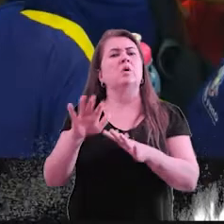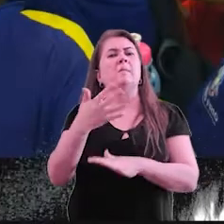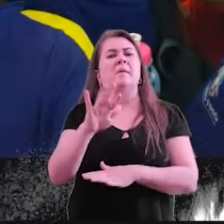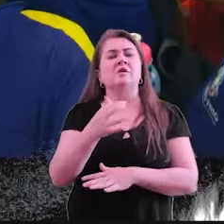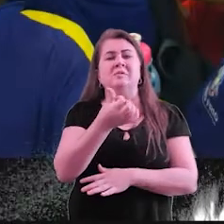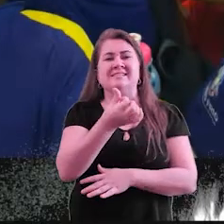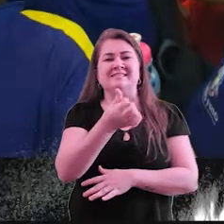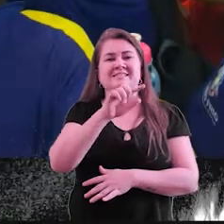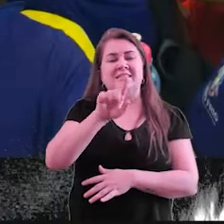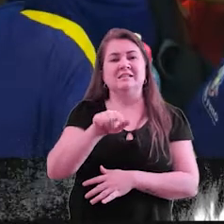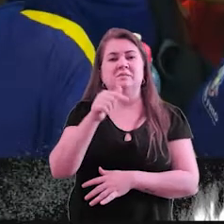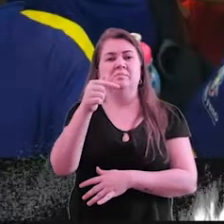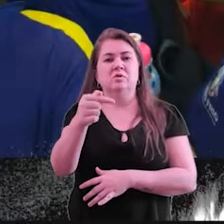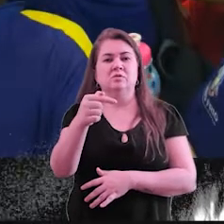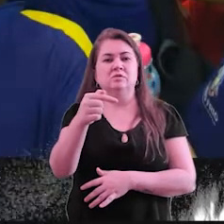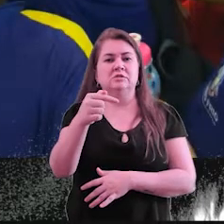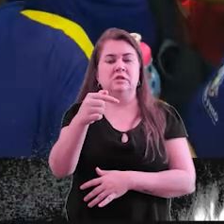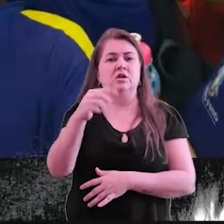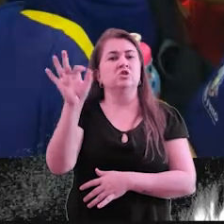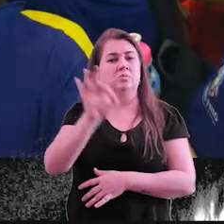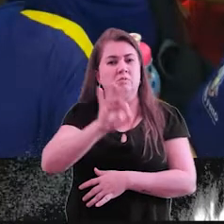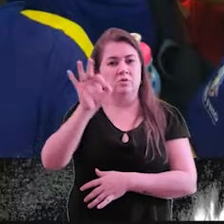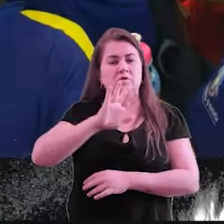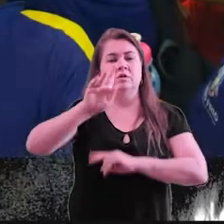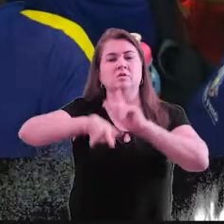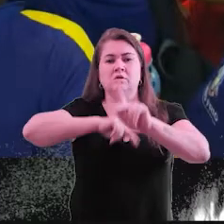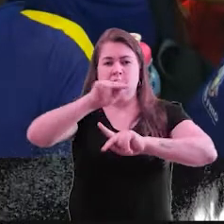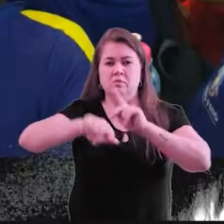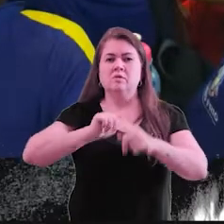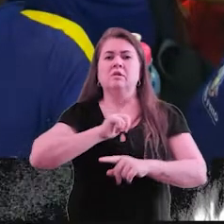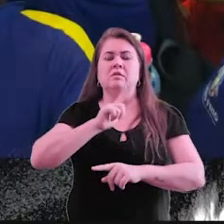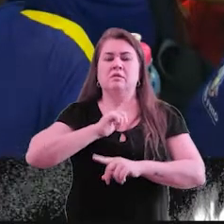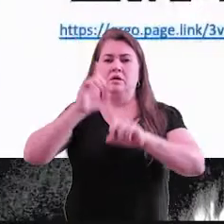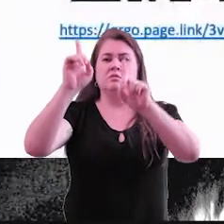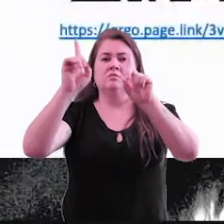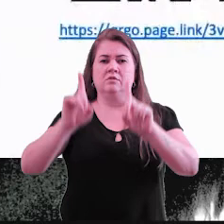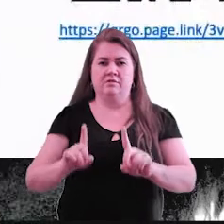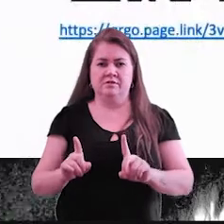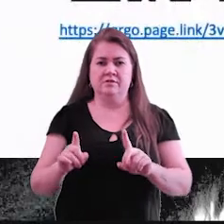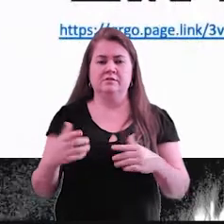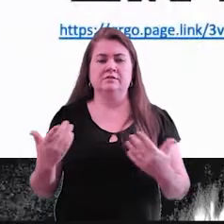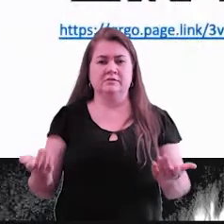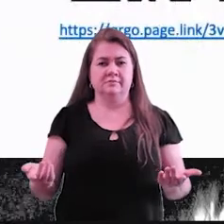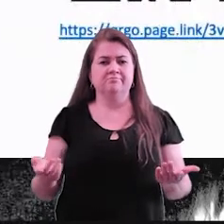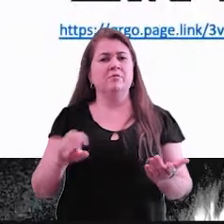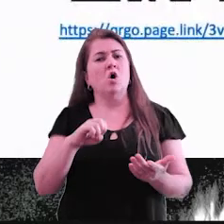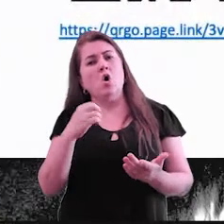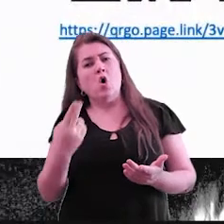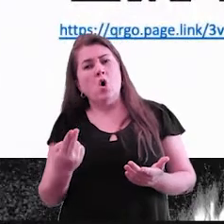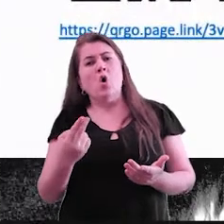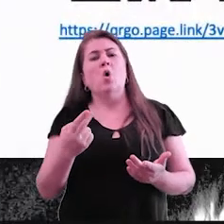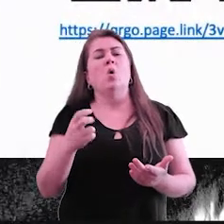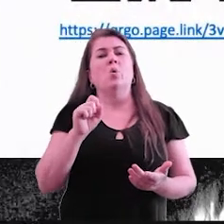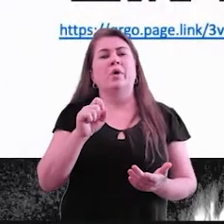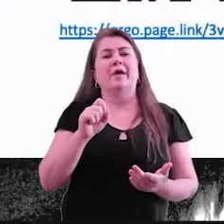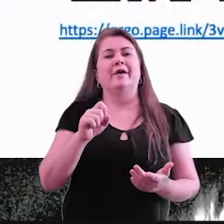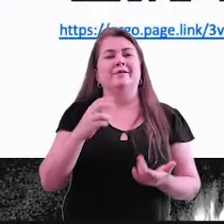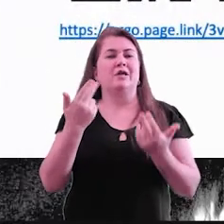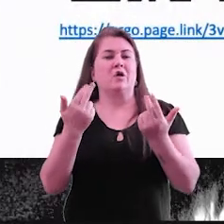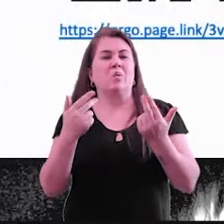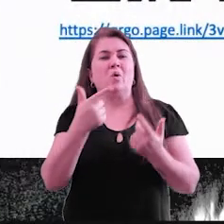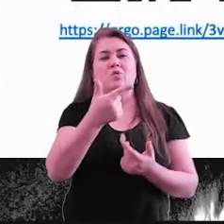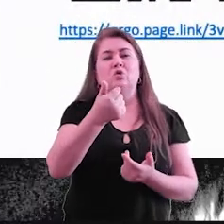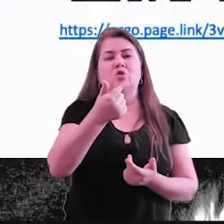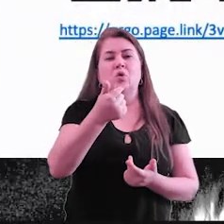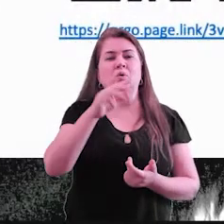tinha algum tipo de deficiente, o que é em torno de 12 milhões de pessoas. E, para comentar um pouco a